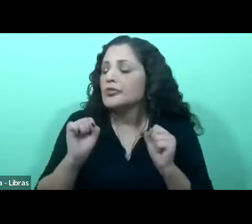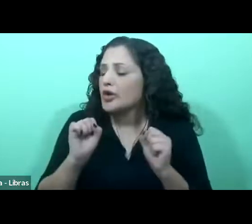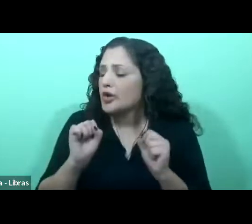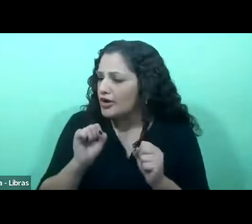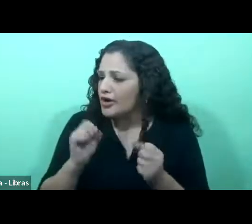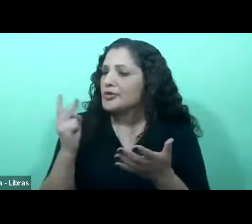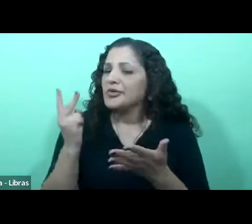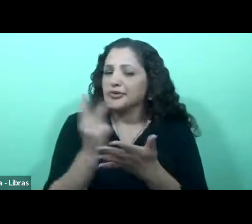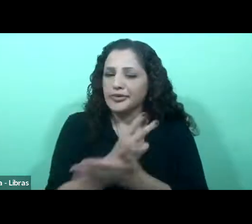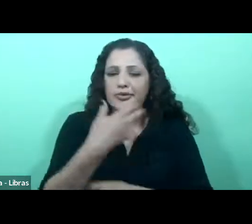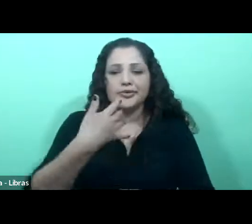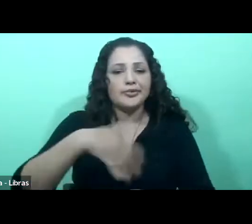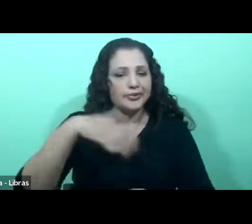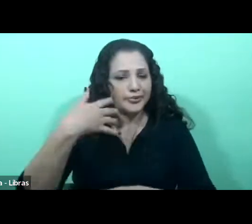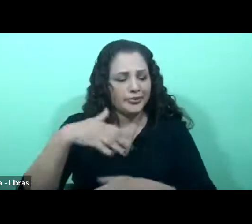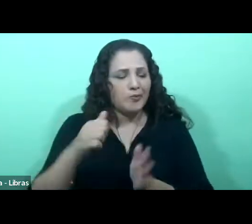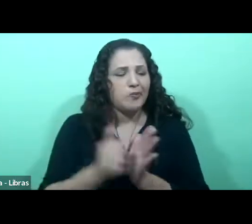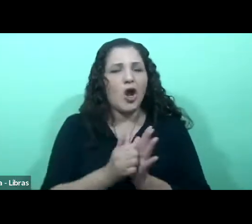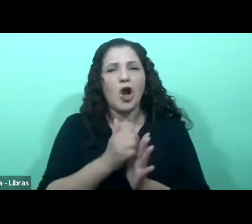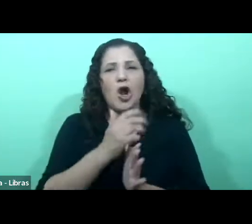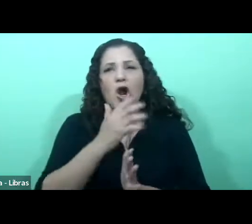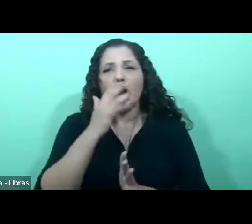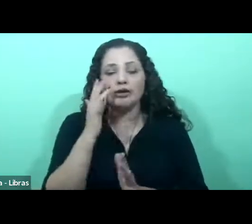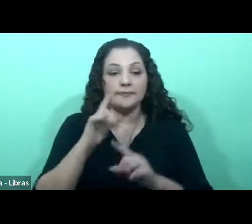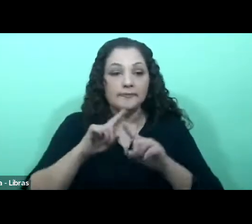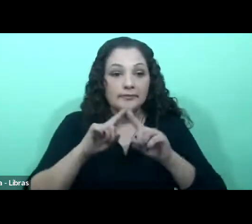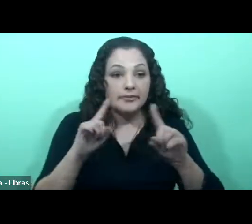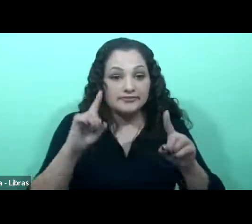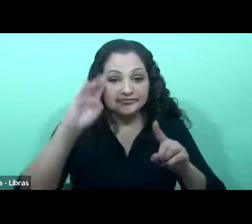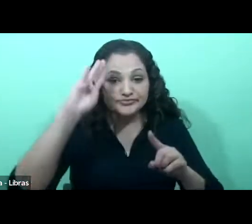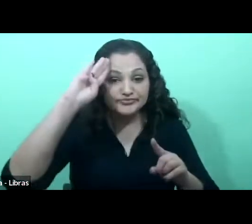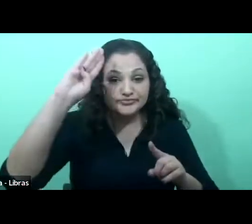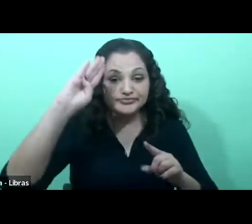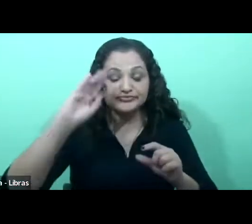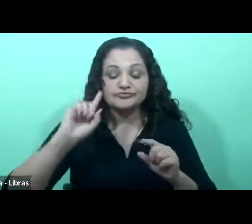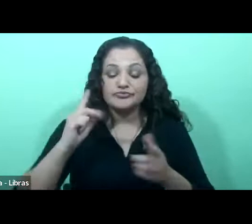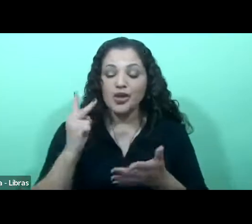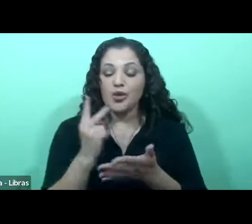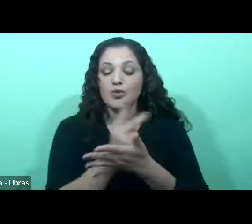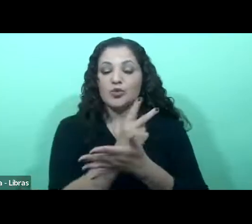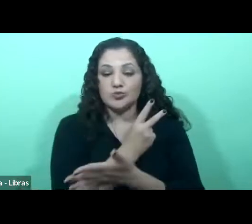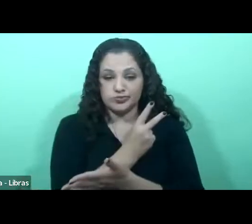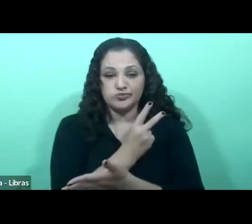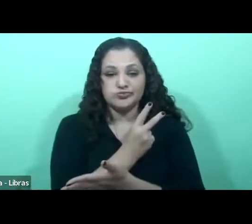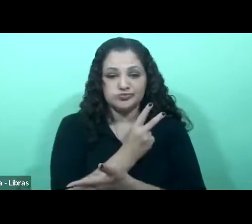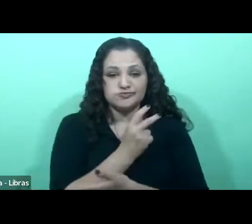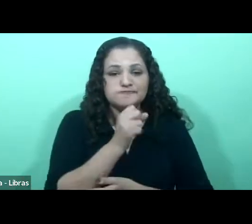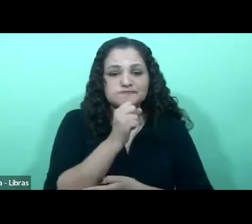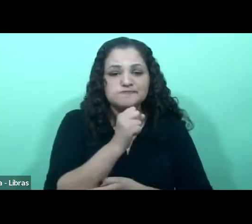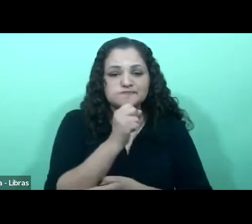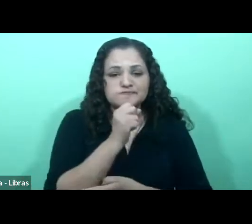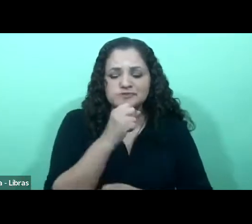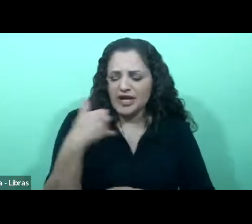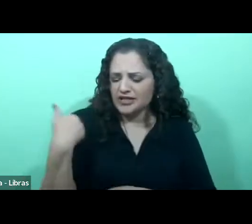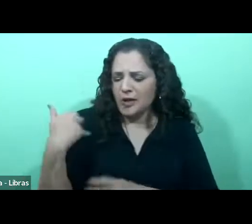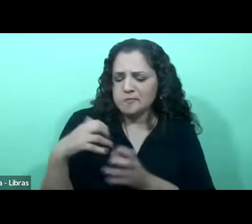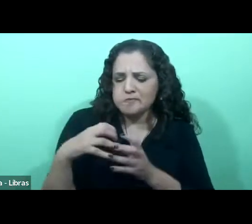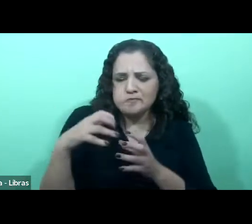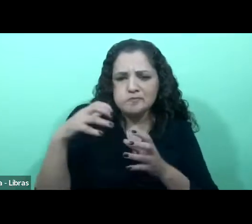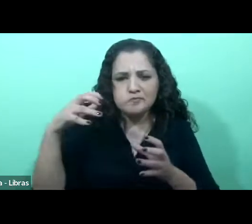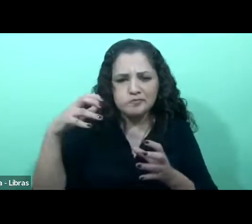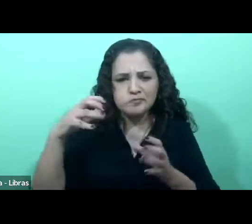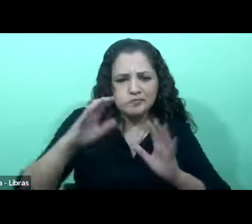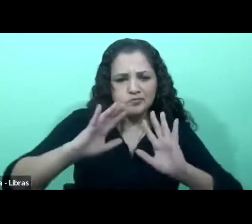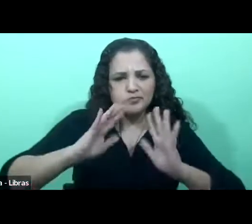bastante também, né? Mas, principalmente, tem acontecido com os idosos, né? Nessa forma